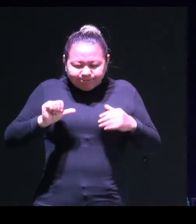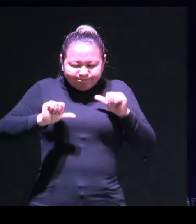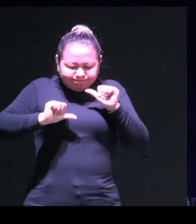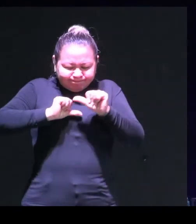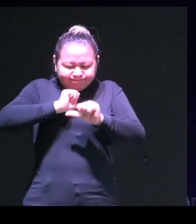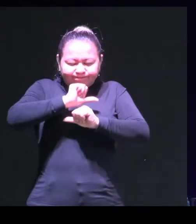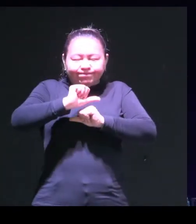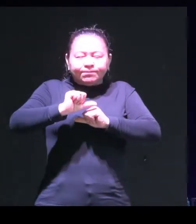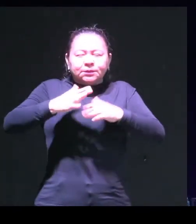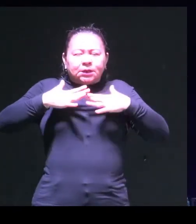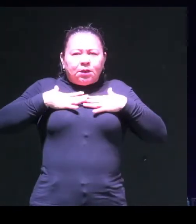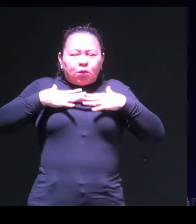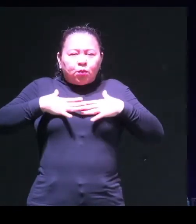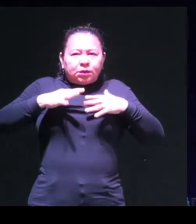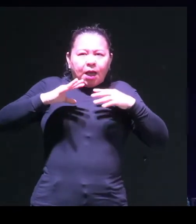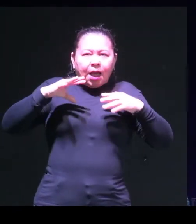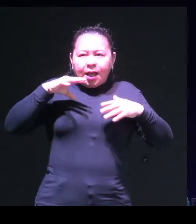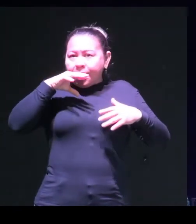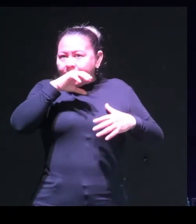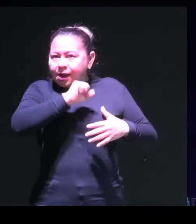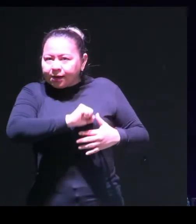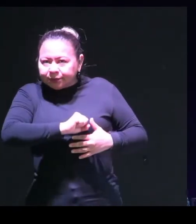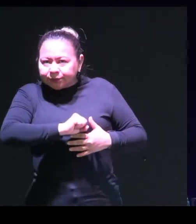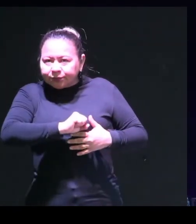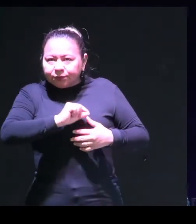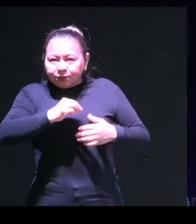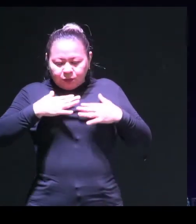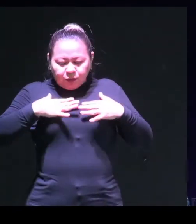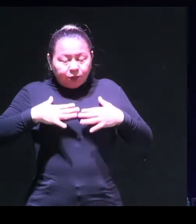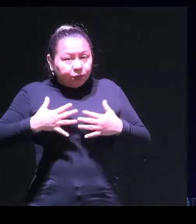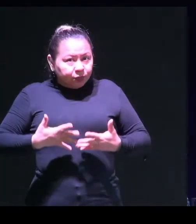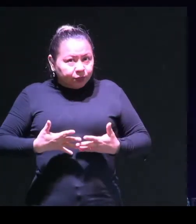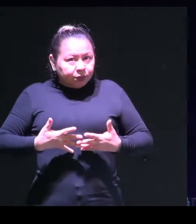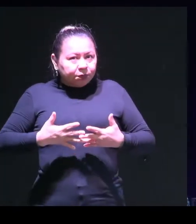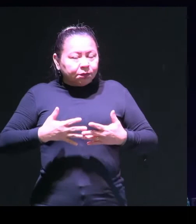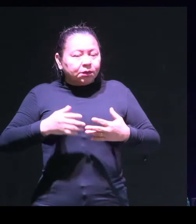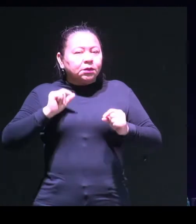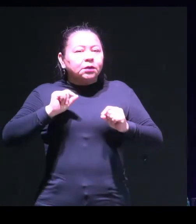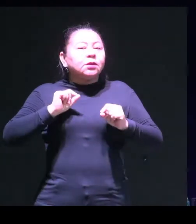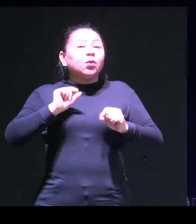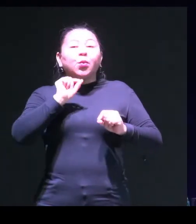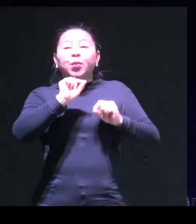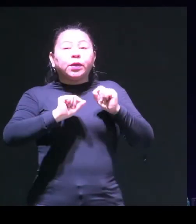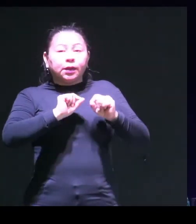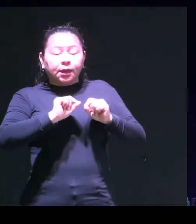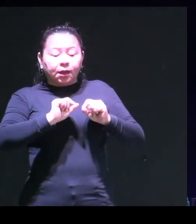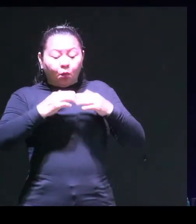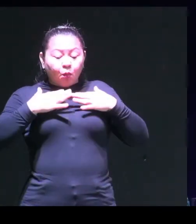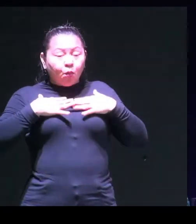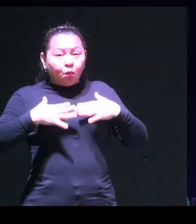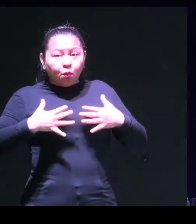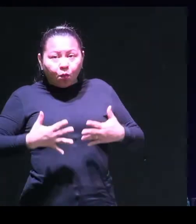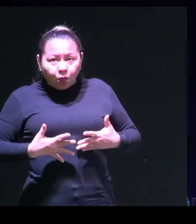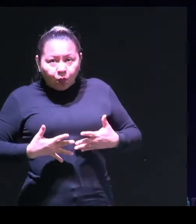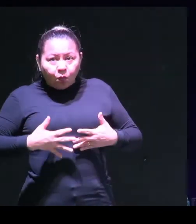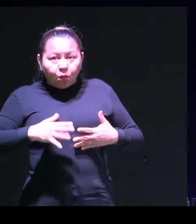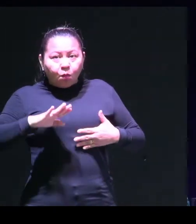da imortalidade, e o corpo mortal se revista da imortalidade,